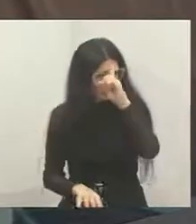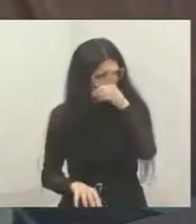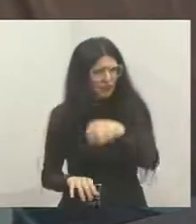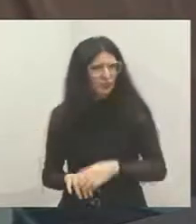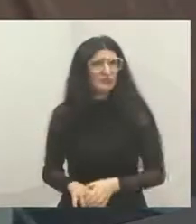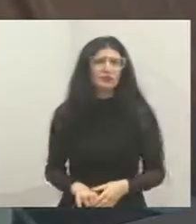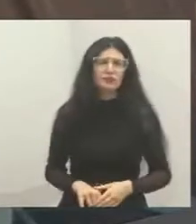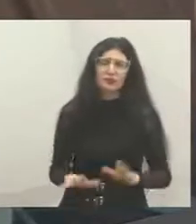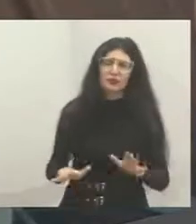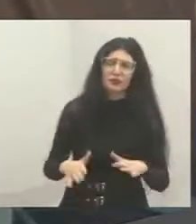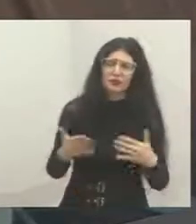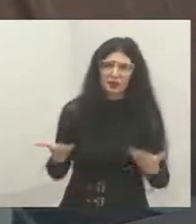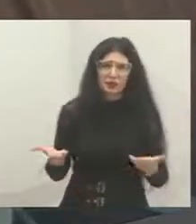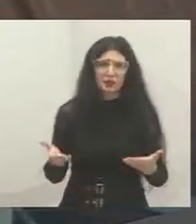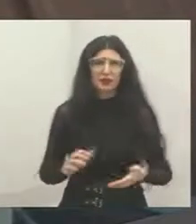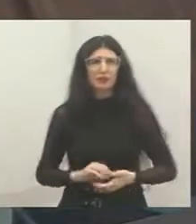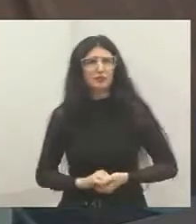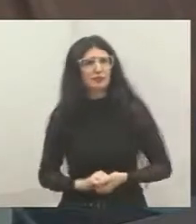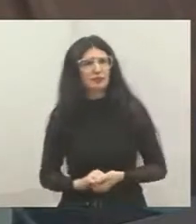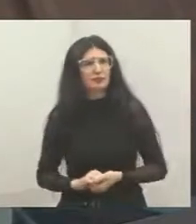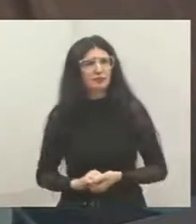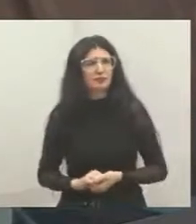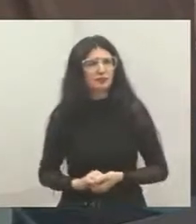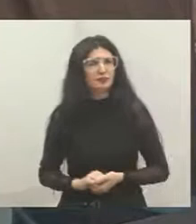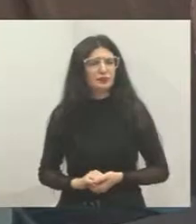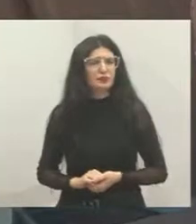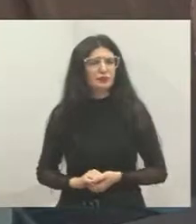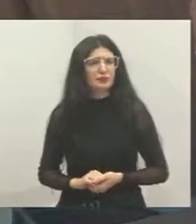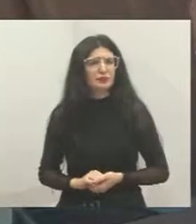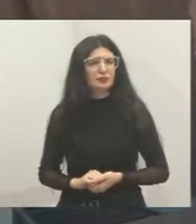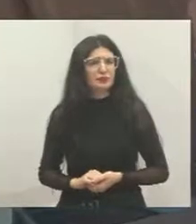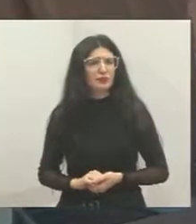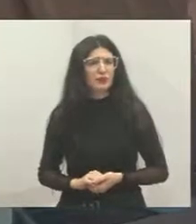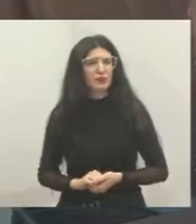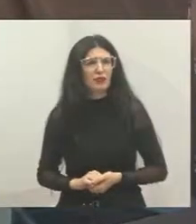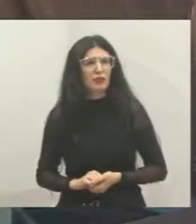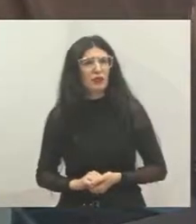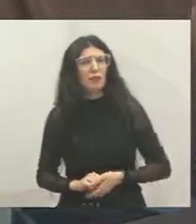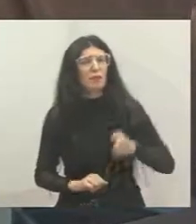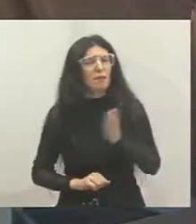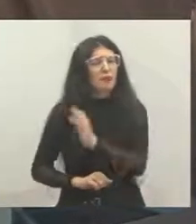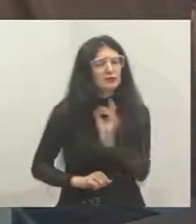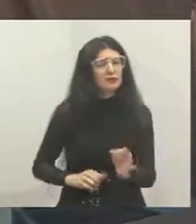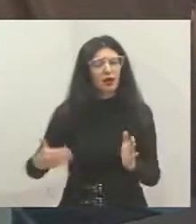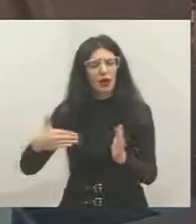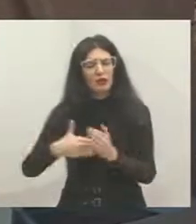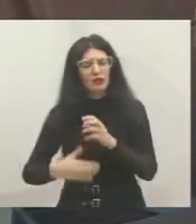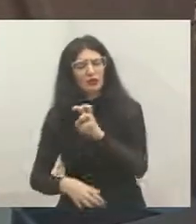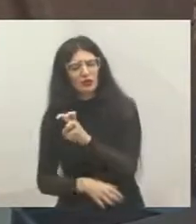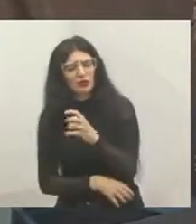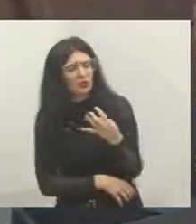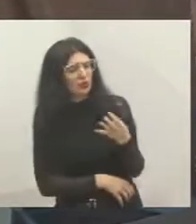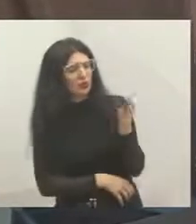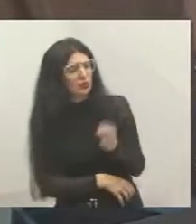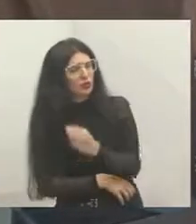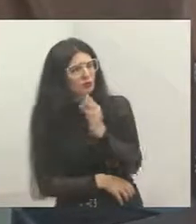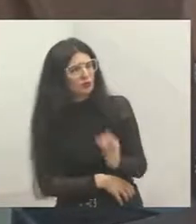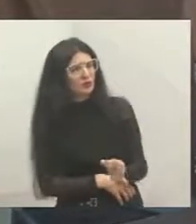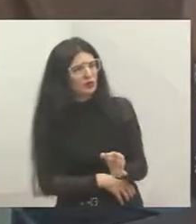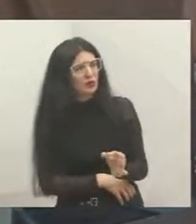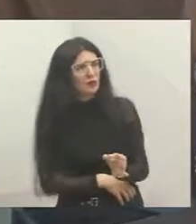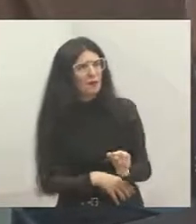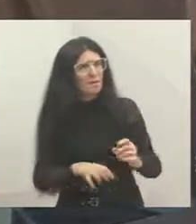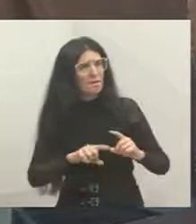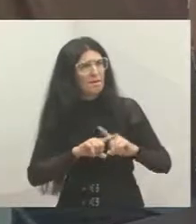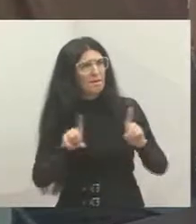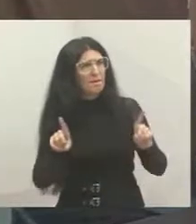questionamento com a administração sobre a porcentagem até 50%, 54%, mas acaba pagando